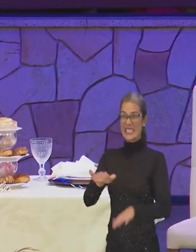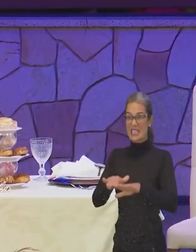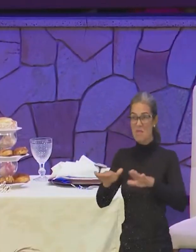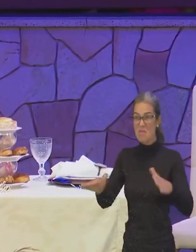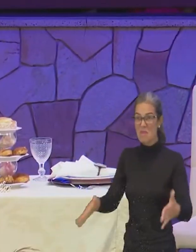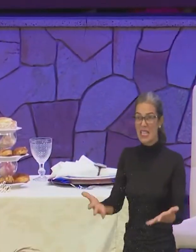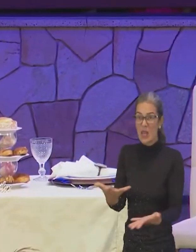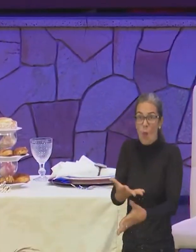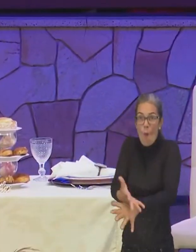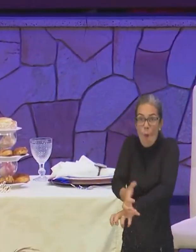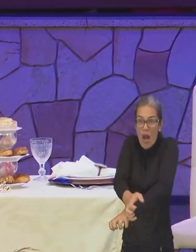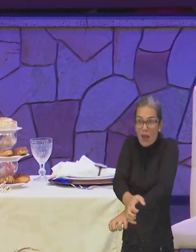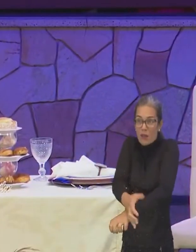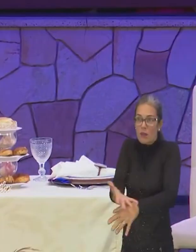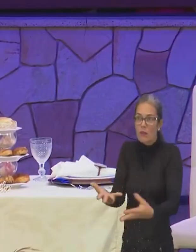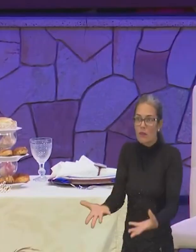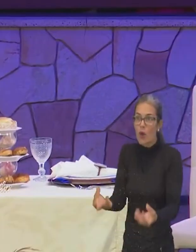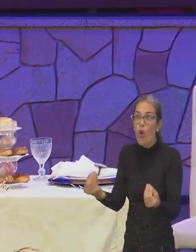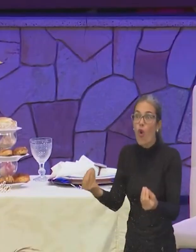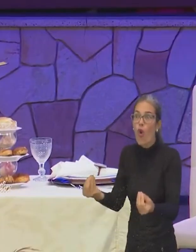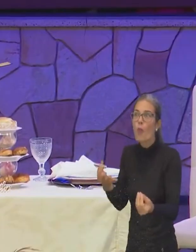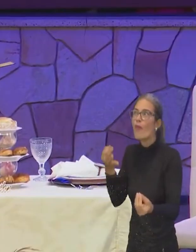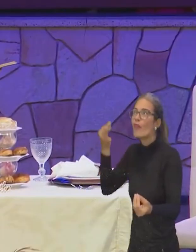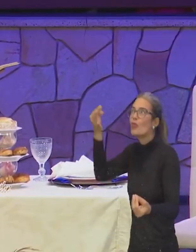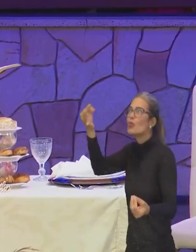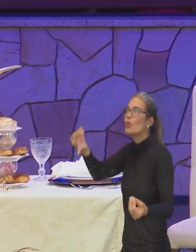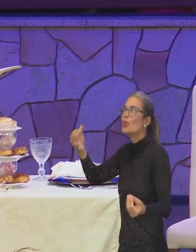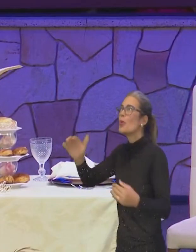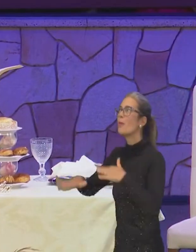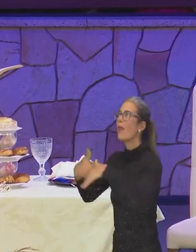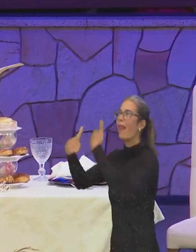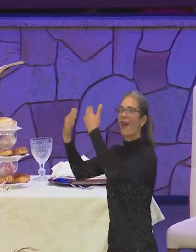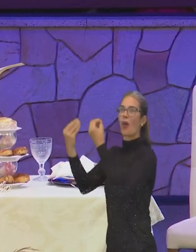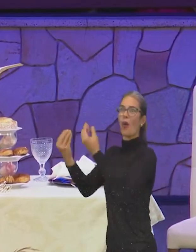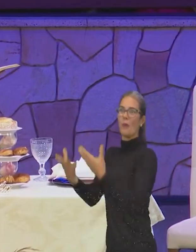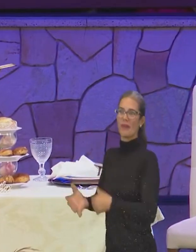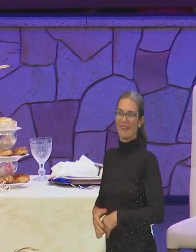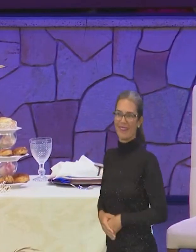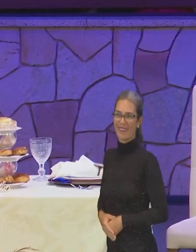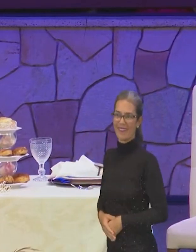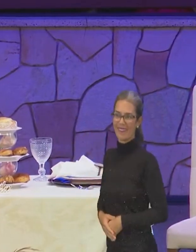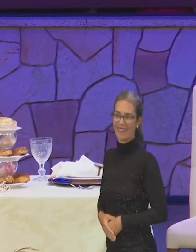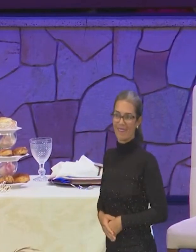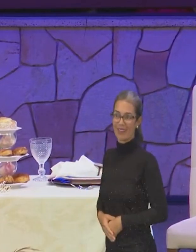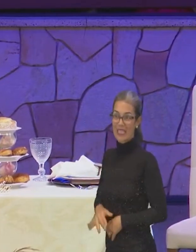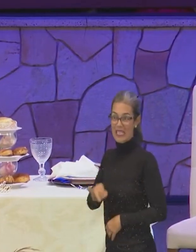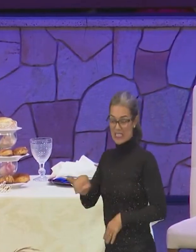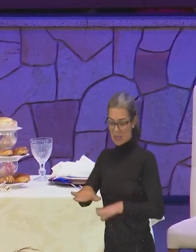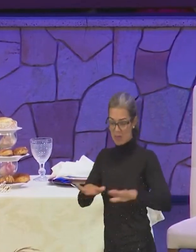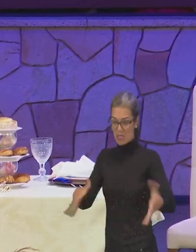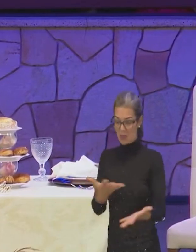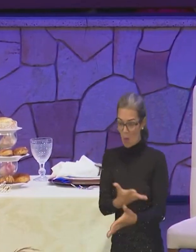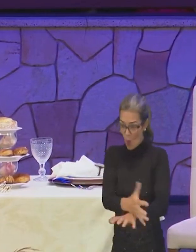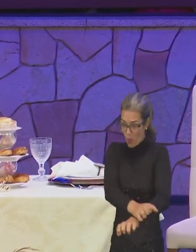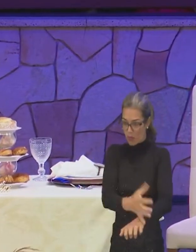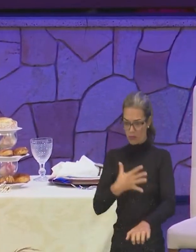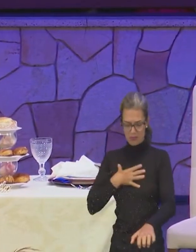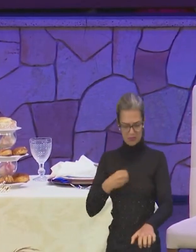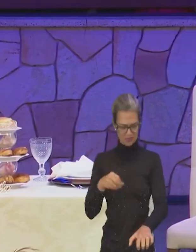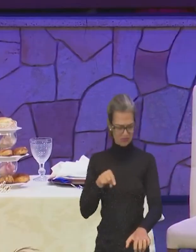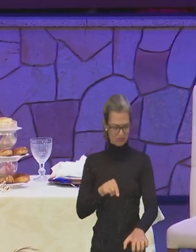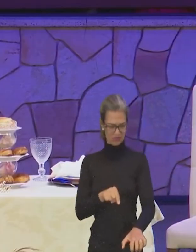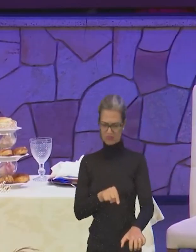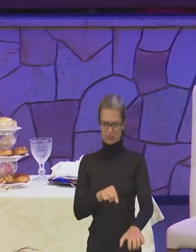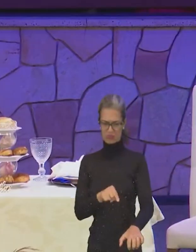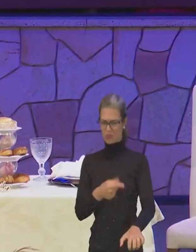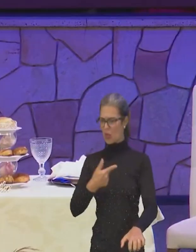Toda árvore, todo fruto, busca alimento em outro lugar. Não sei se